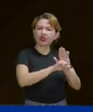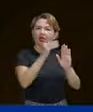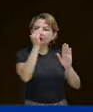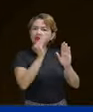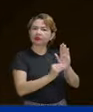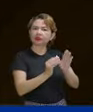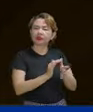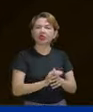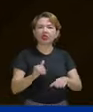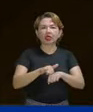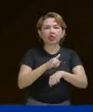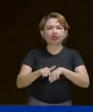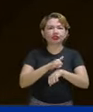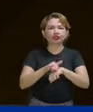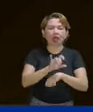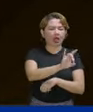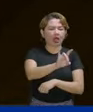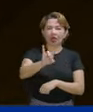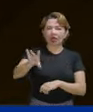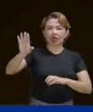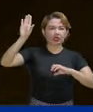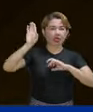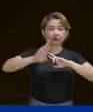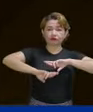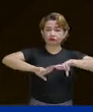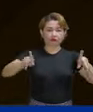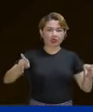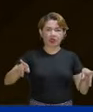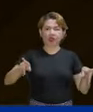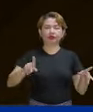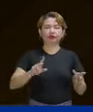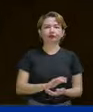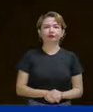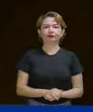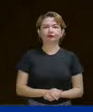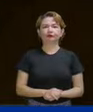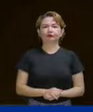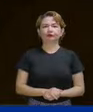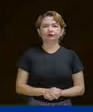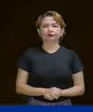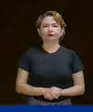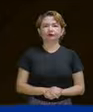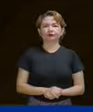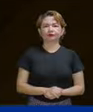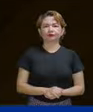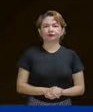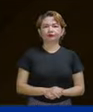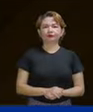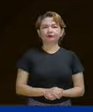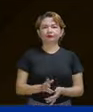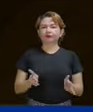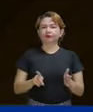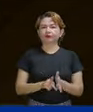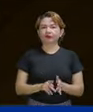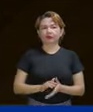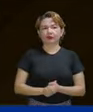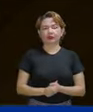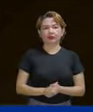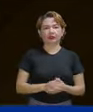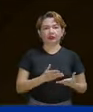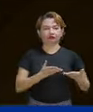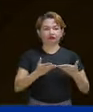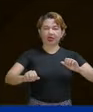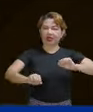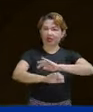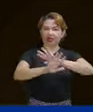estratégia de campanha adotada por cada candidato e que, no acordo recorrido, foi pauta posta em